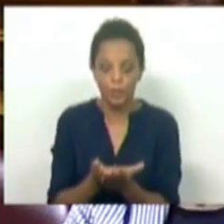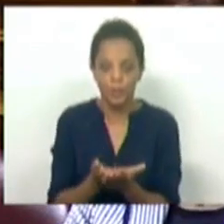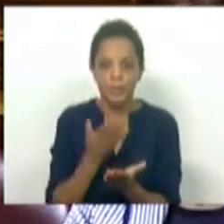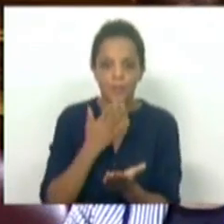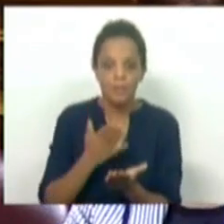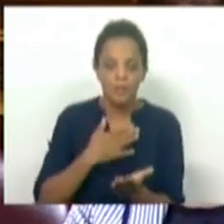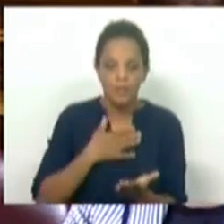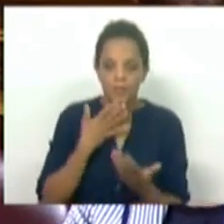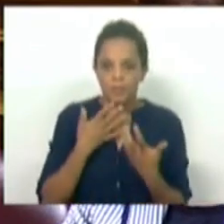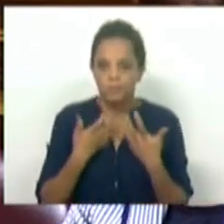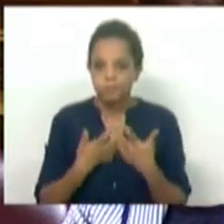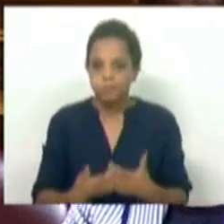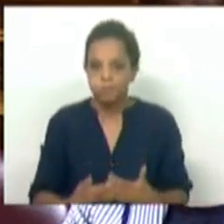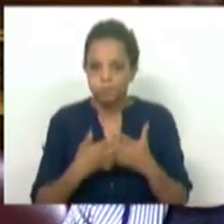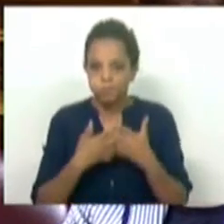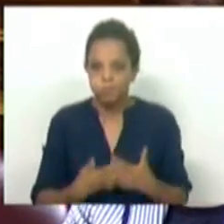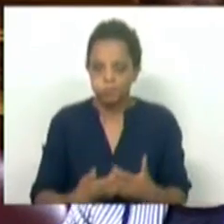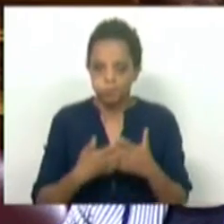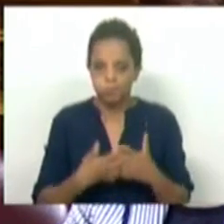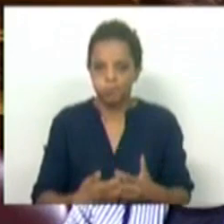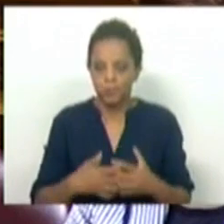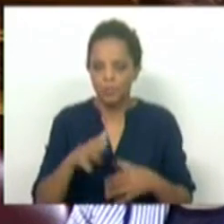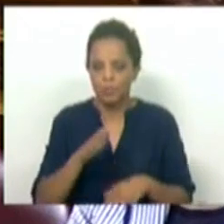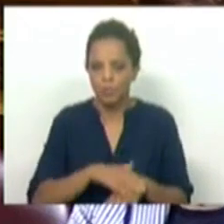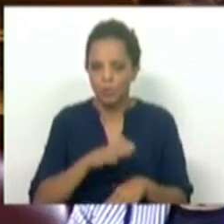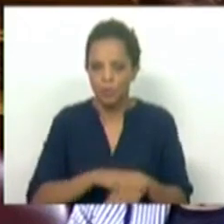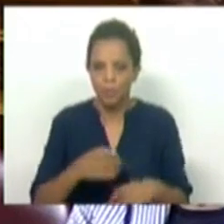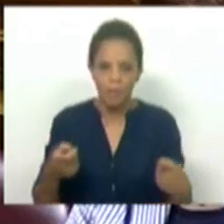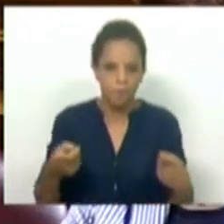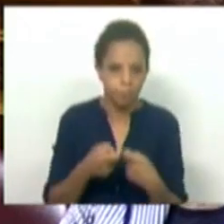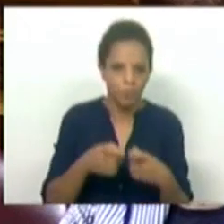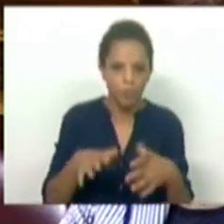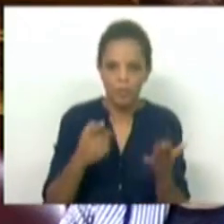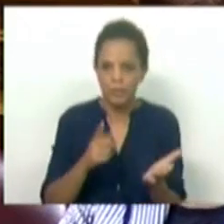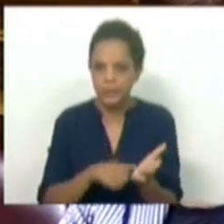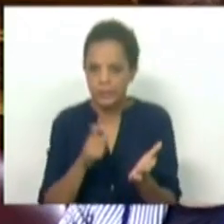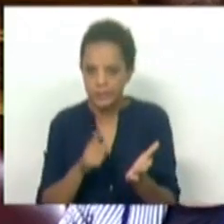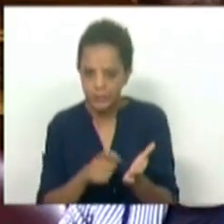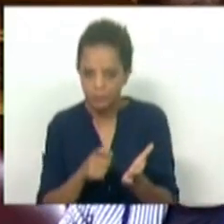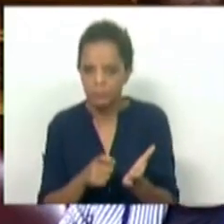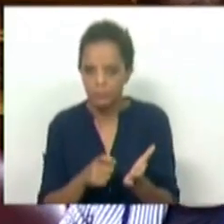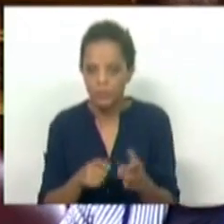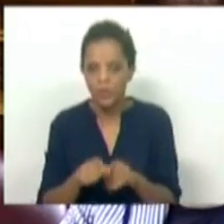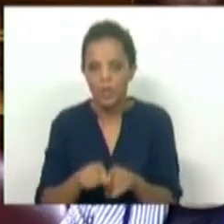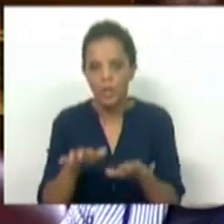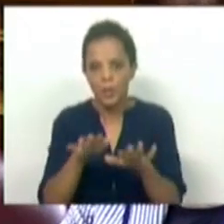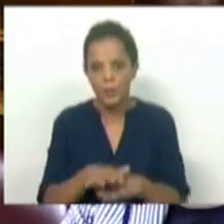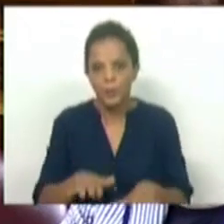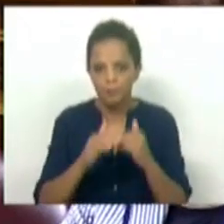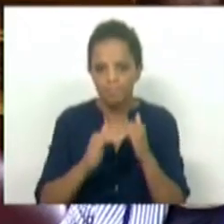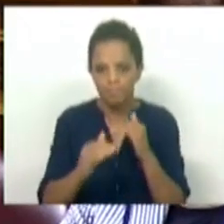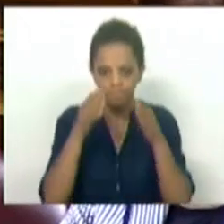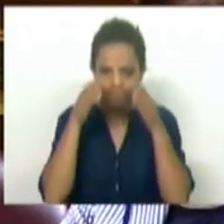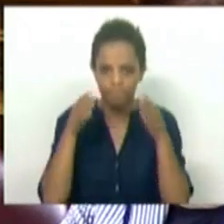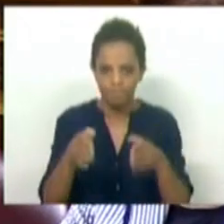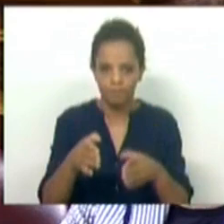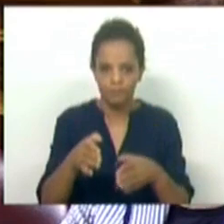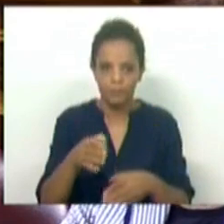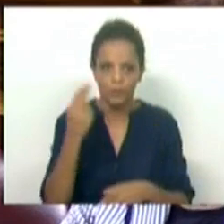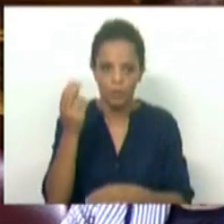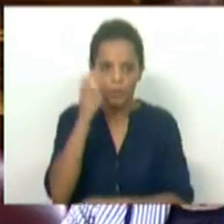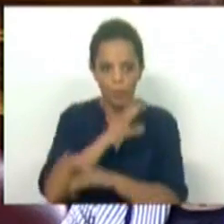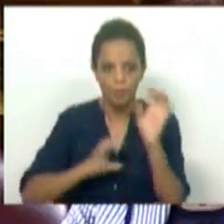suscitam-nos dúvidas profundas quanto à adequação e necessidade de uma intervenção harmonizada e centralizada por parte